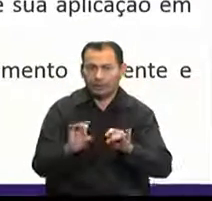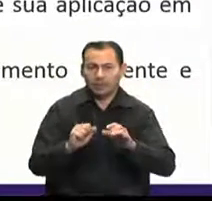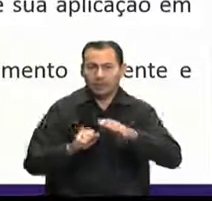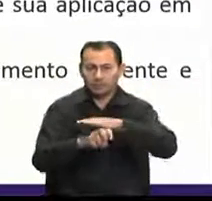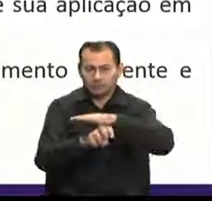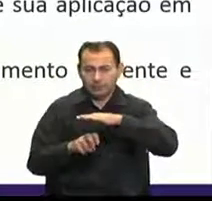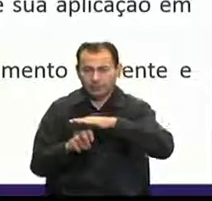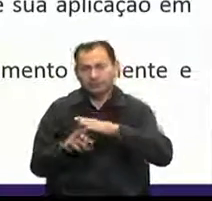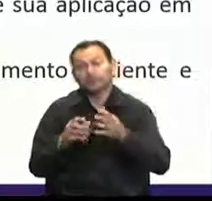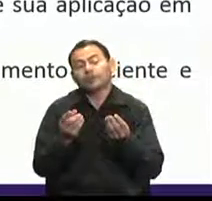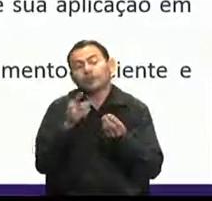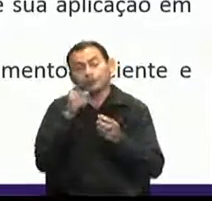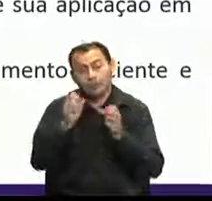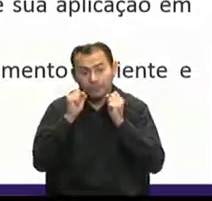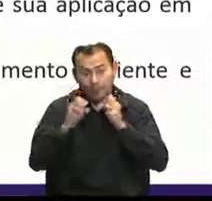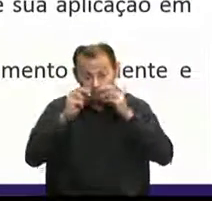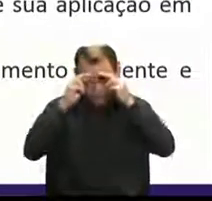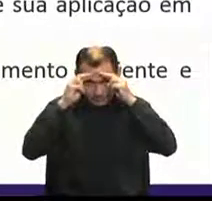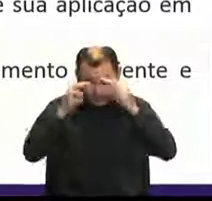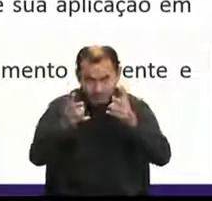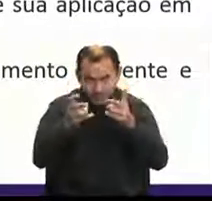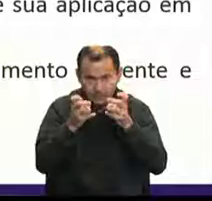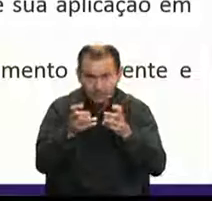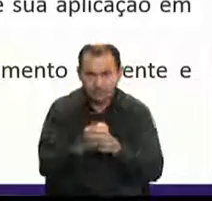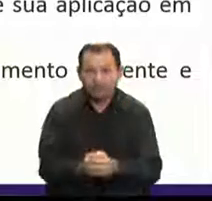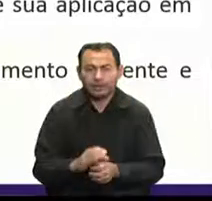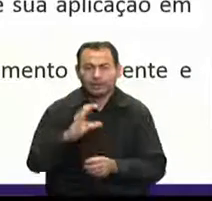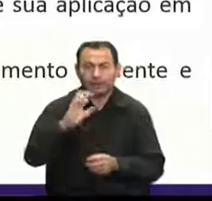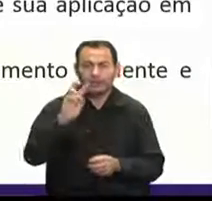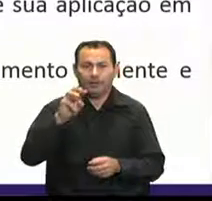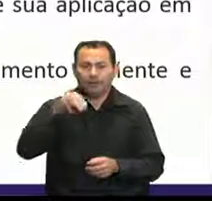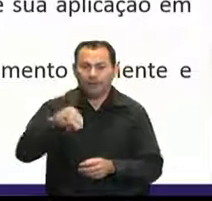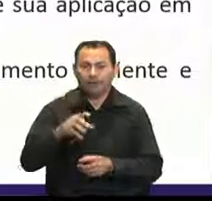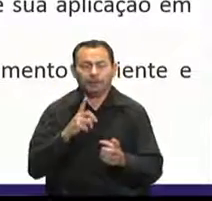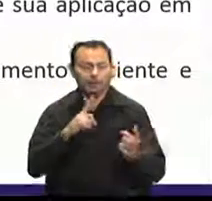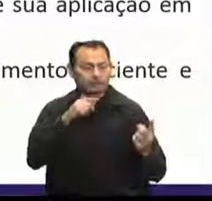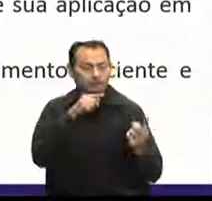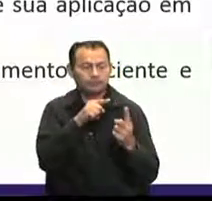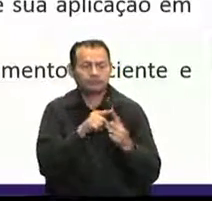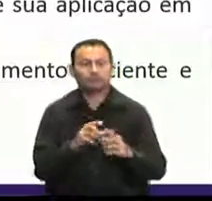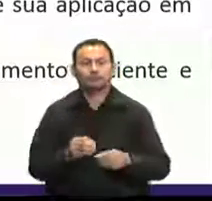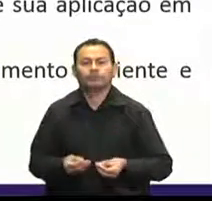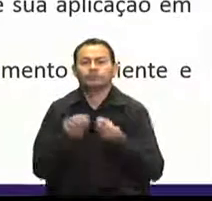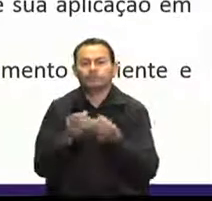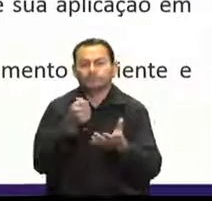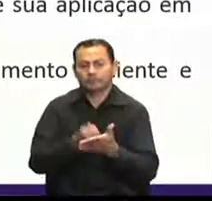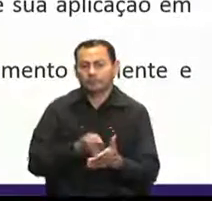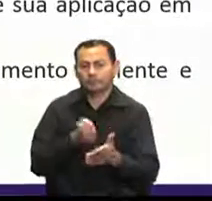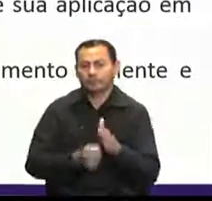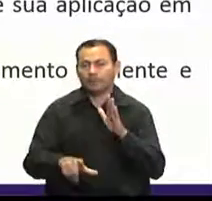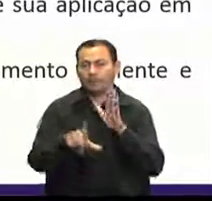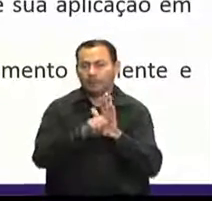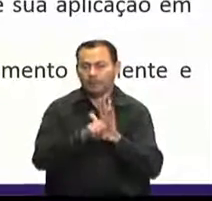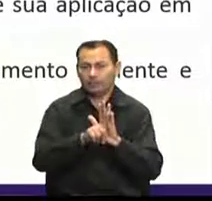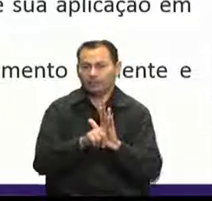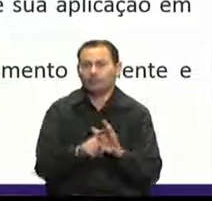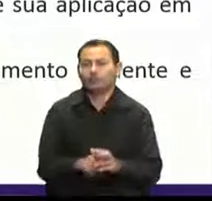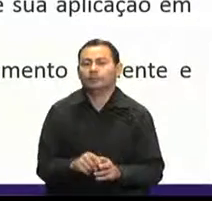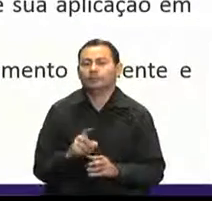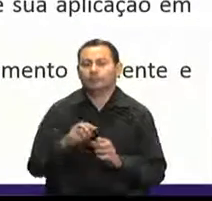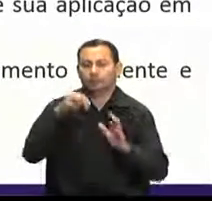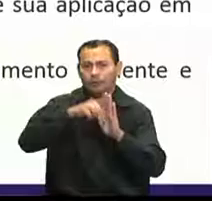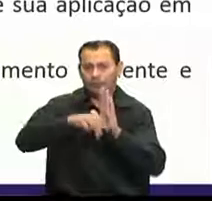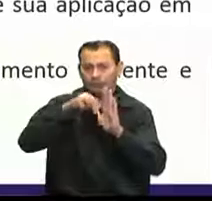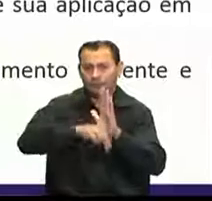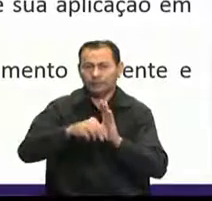ações então como você pode perceber a cvm ela possui objetivos atribuições de obrigações legais para